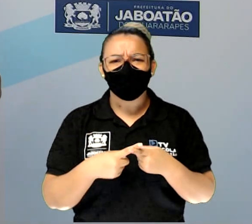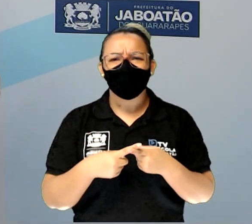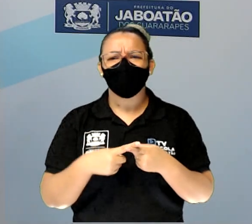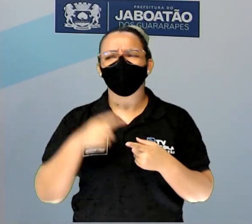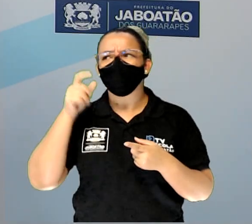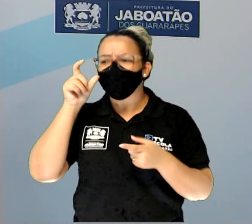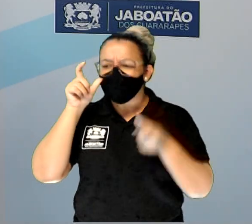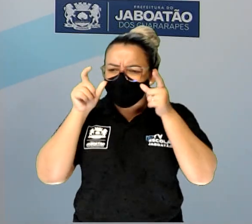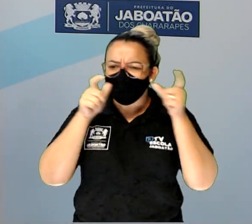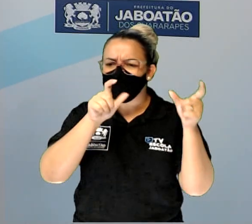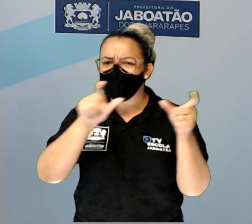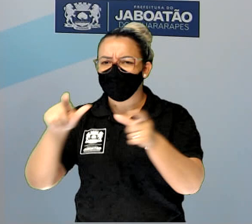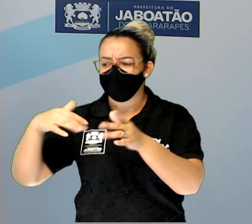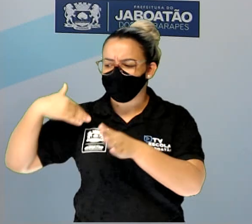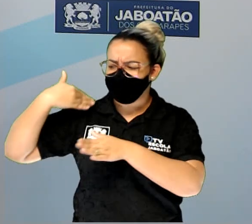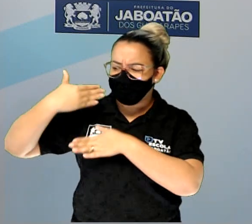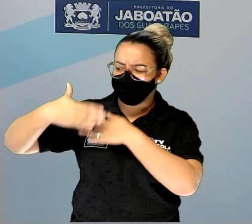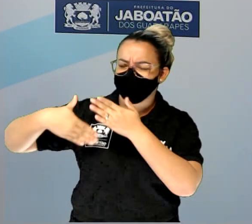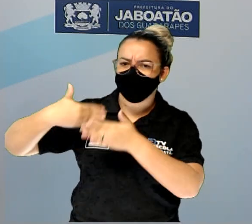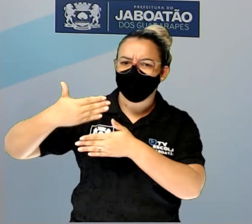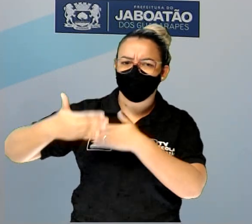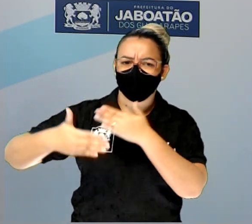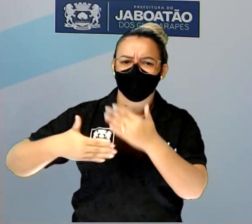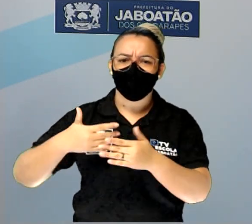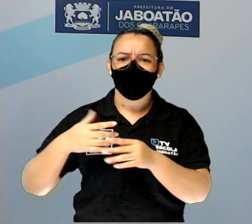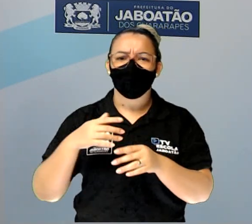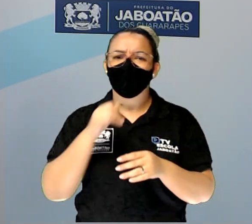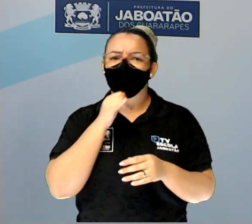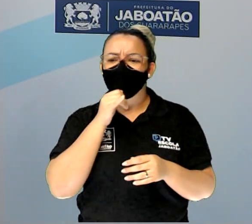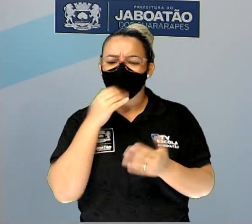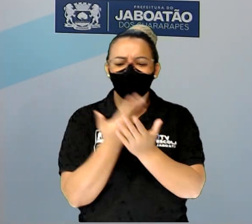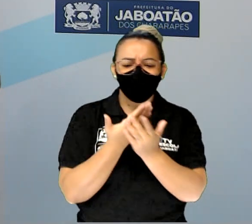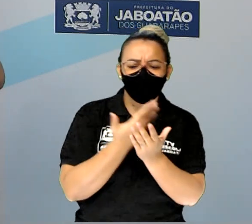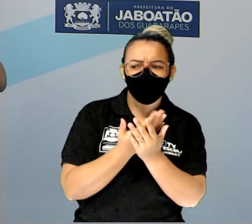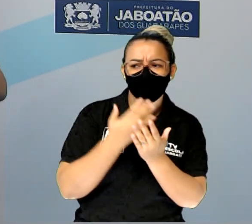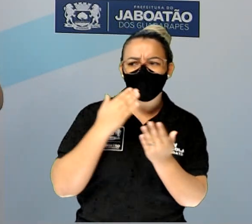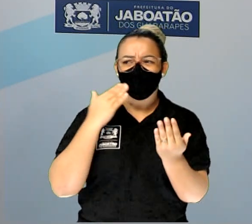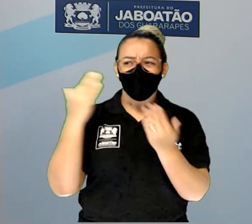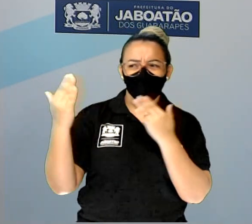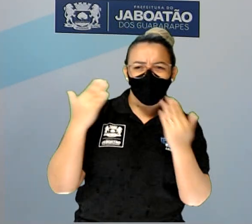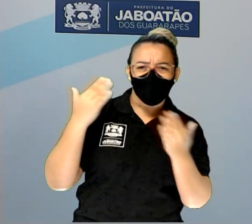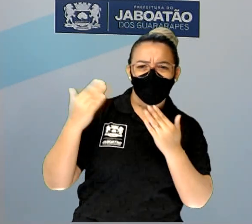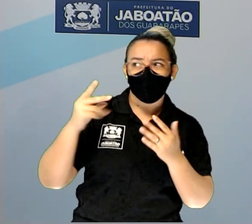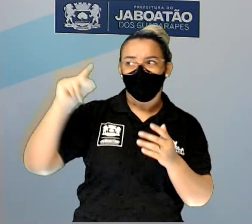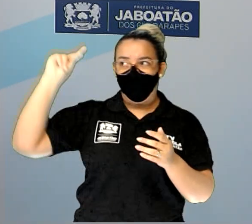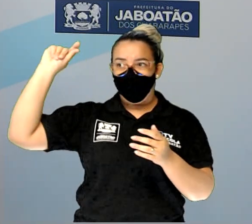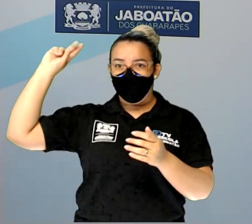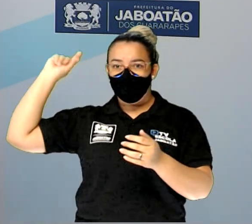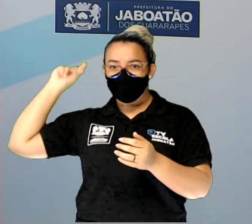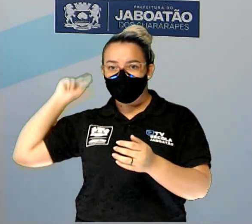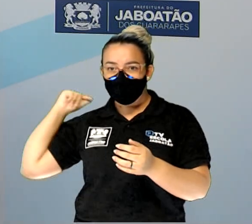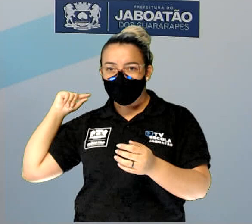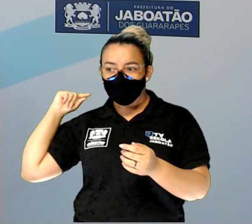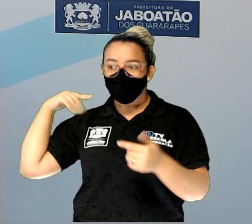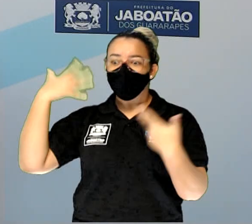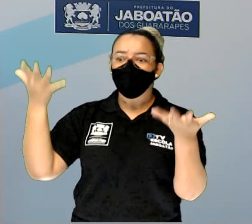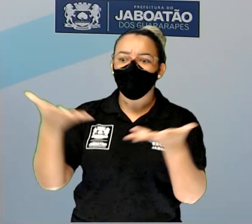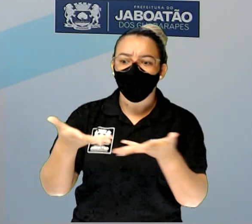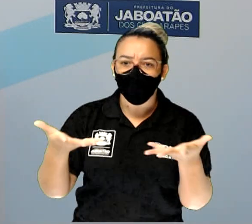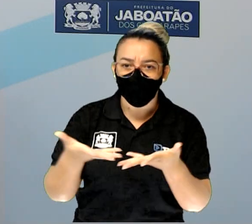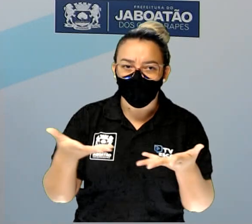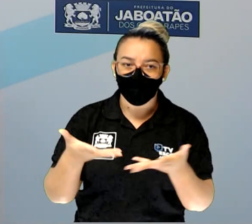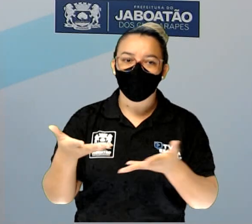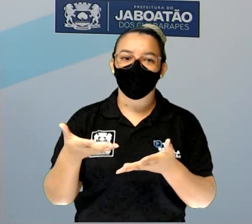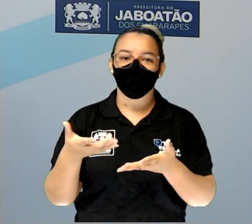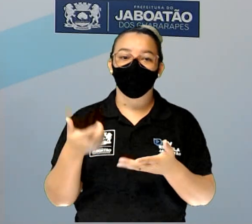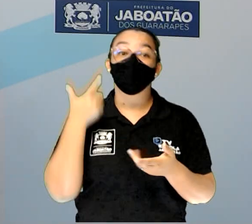Porque você vai estudando e fazendo anatomia comparada entre os organismos do passado e os que existem hoje. Outras